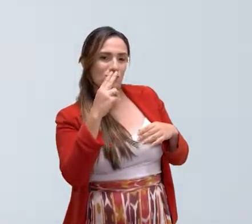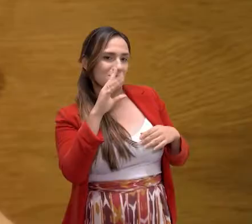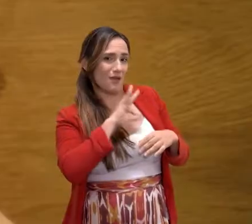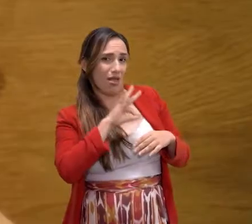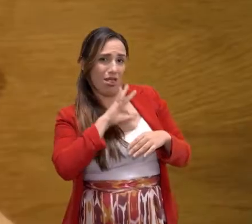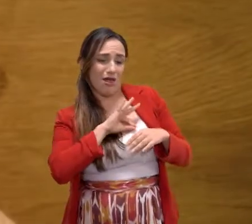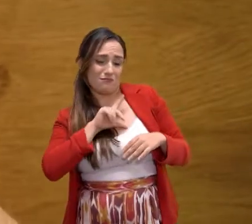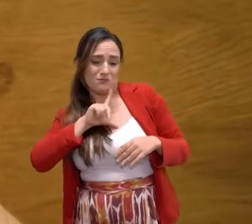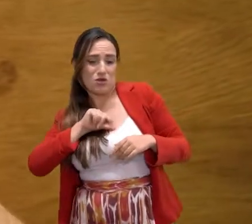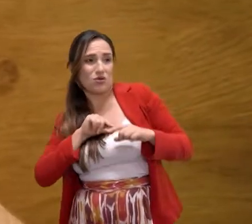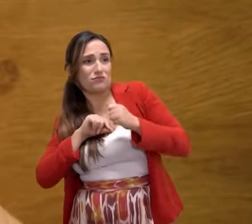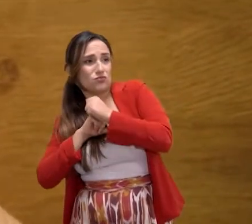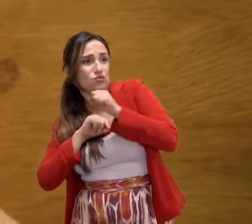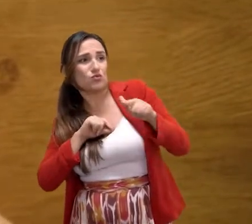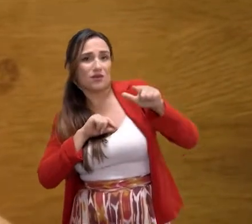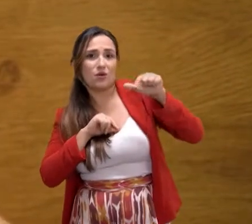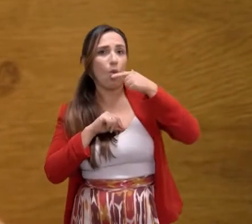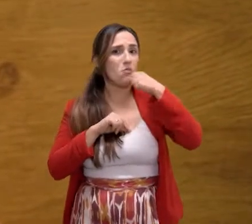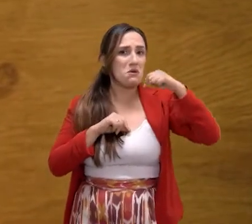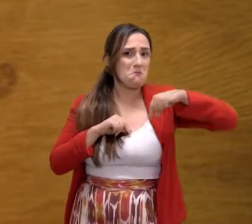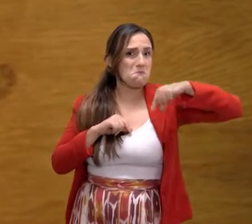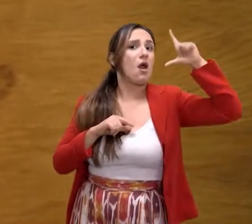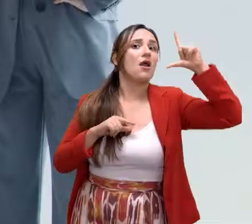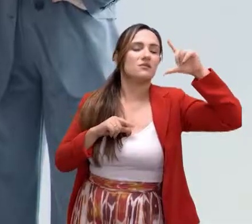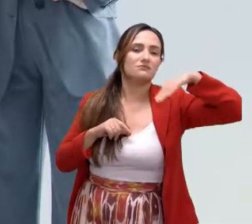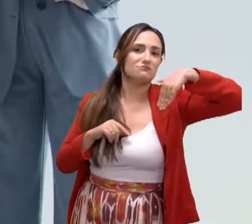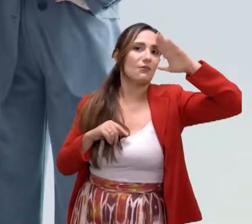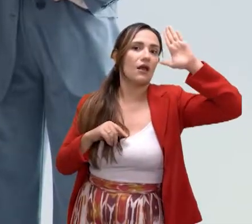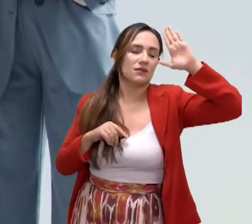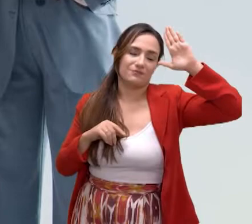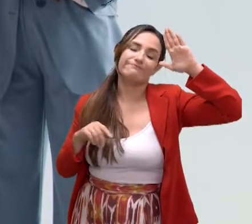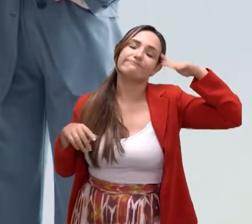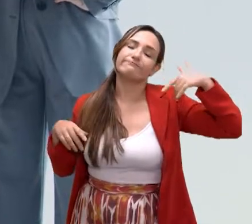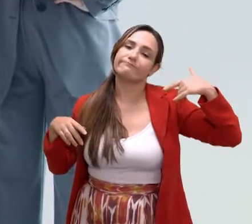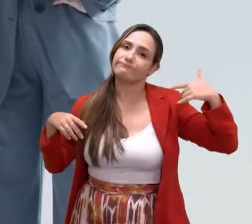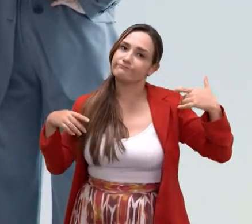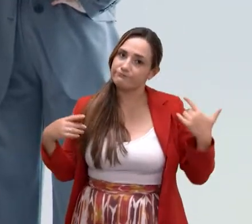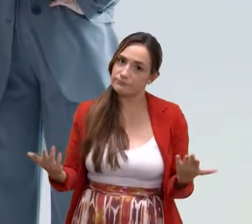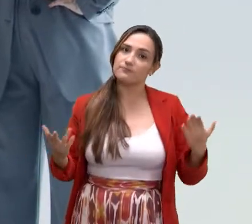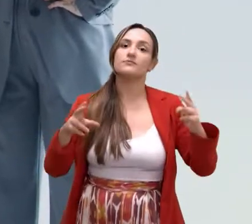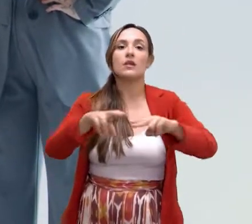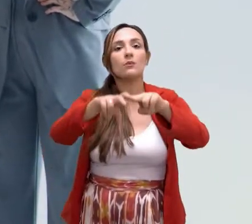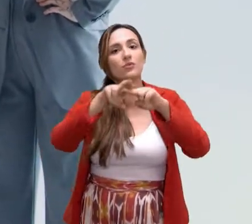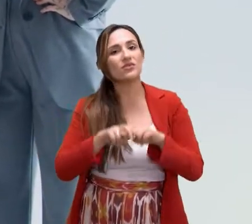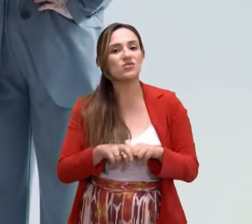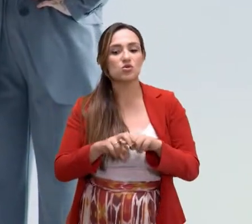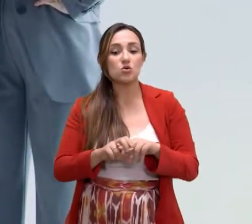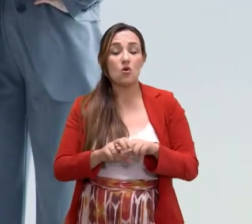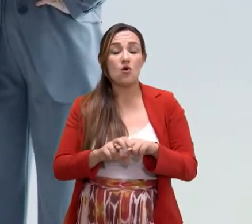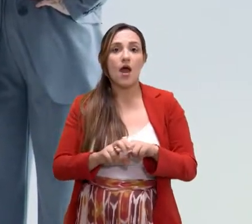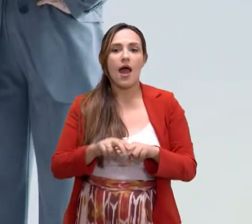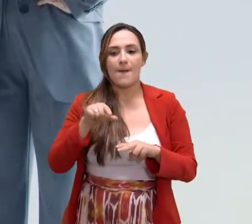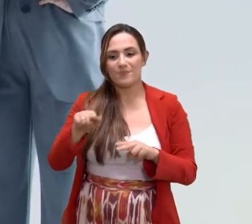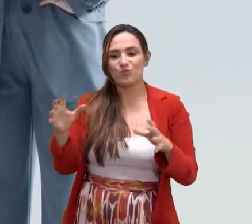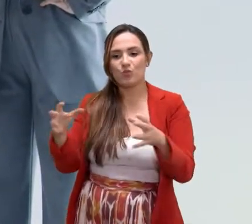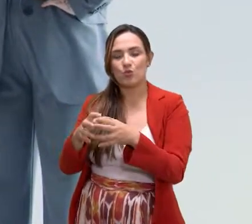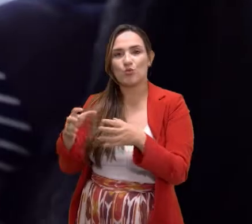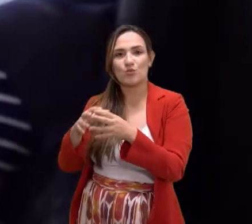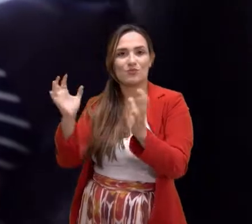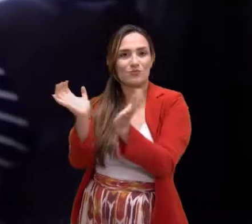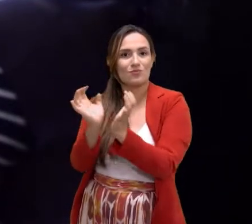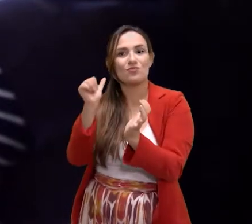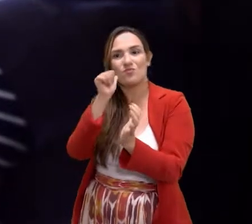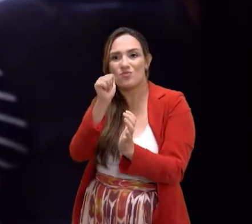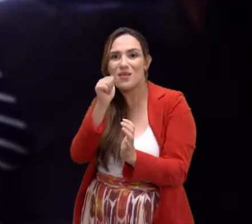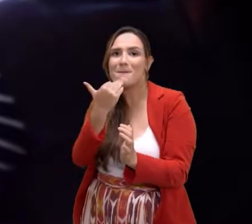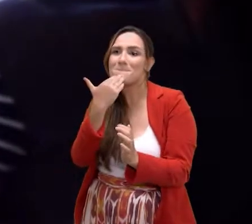baixos quando comparados aos do público masculino. A inserção da diversidade nesse sentido contribui para que esse